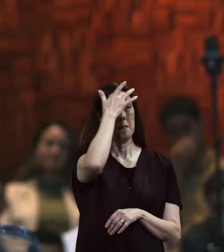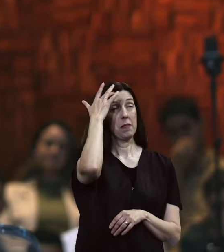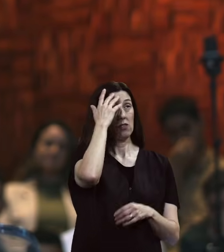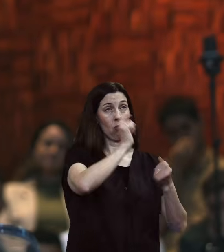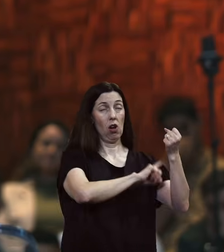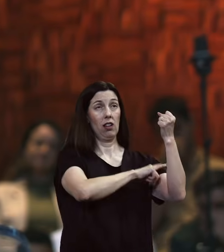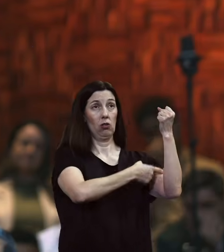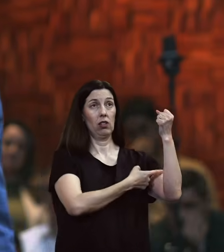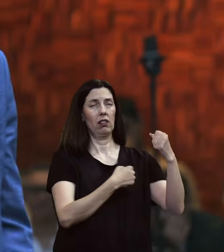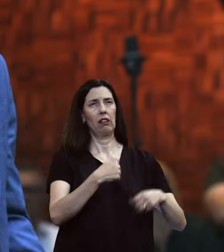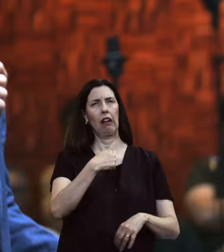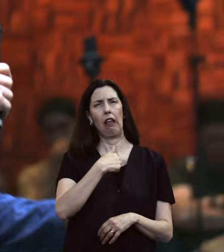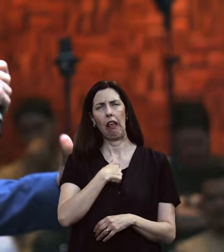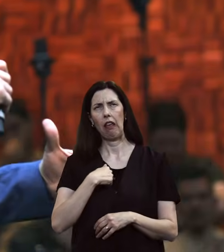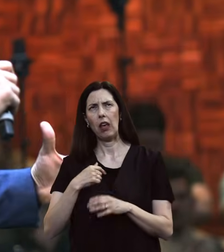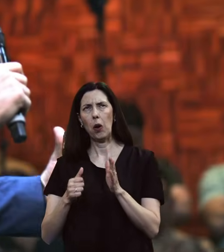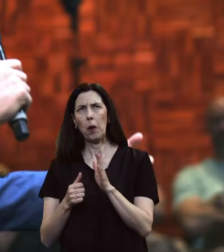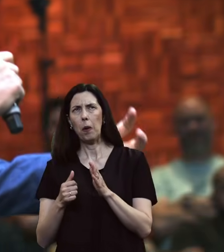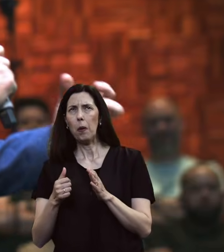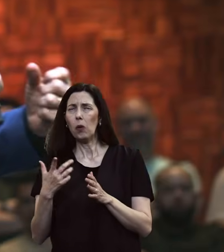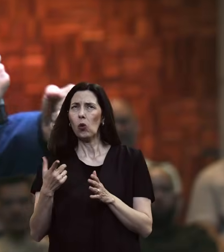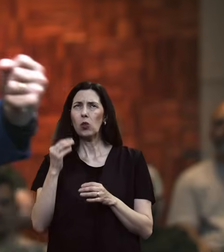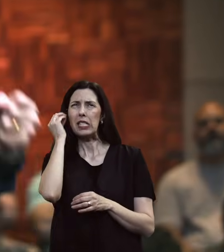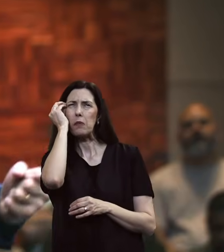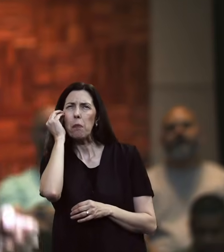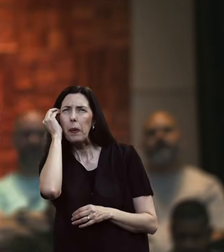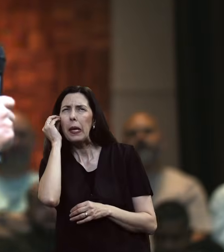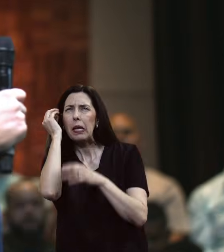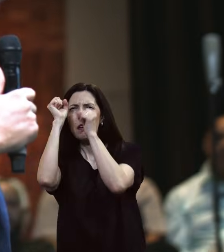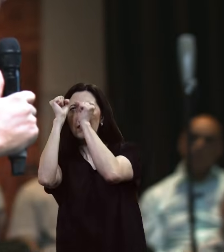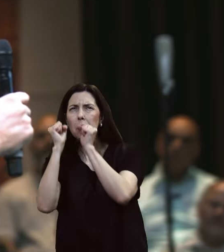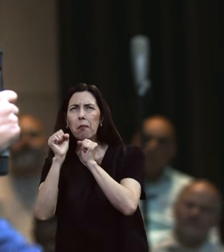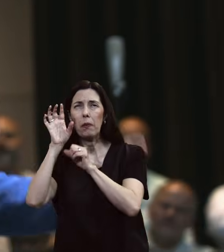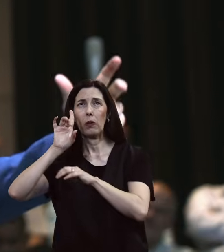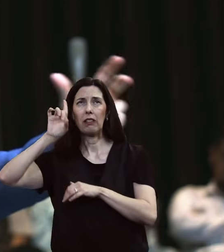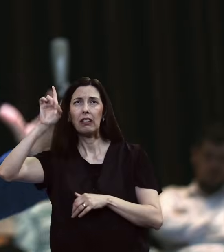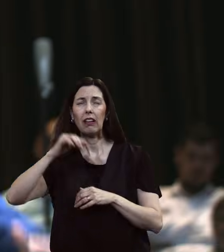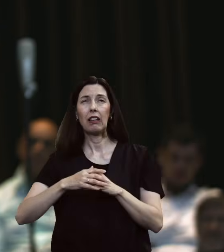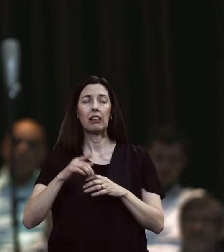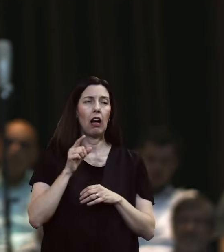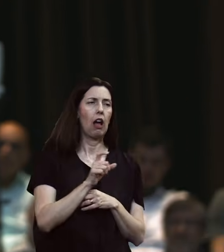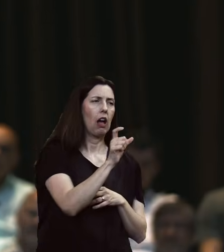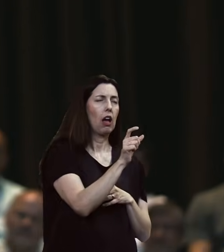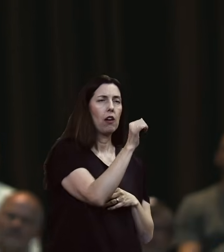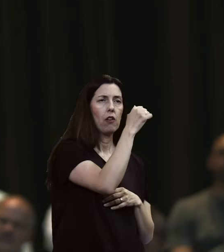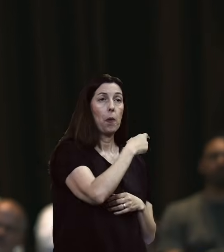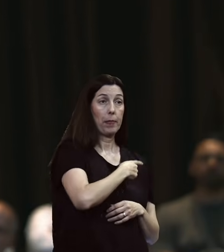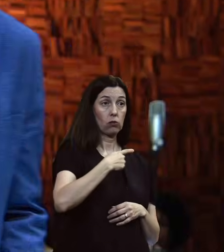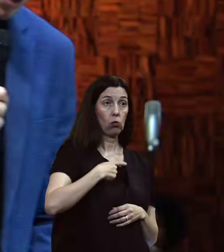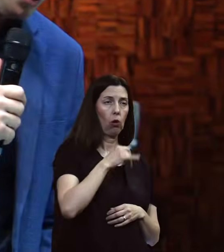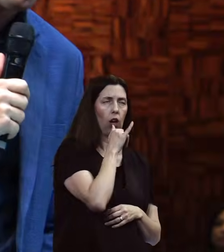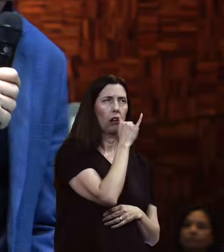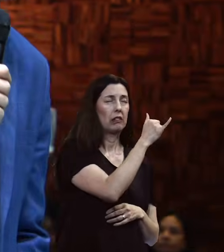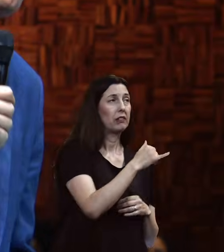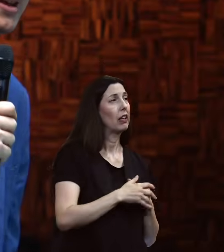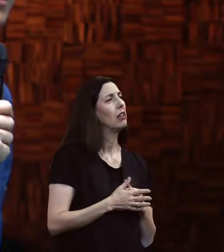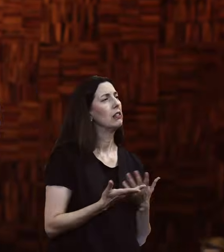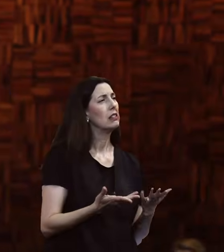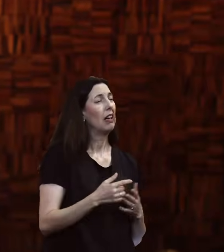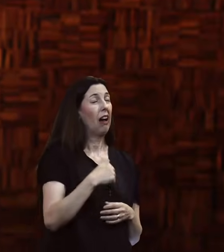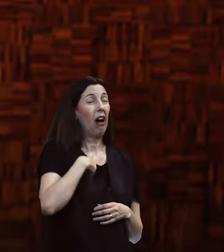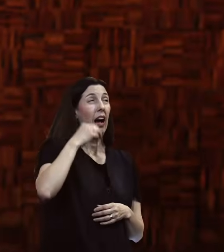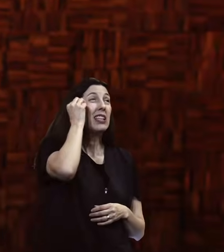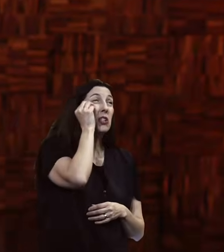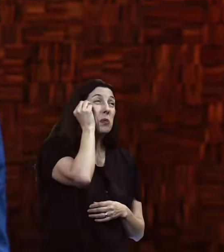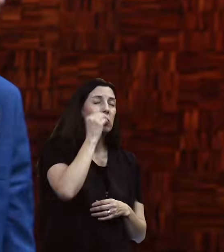lembro, quando eu tive as minhas primeiras experiências assim, com o poder de Deus, eu fui compartilhar com um pastor, e ele falou para mim